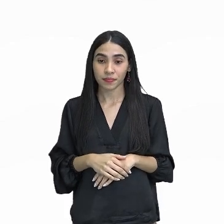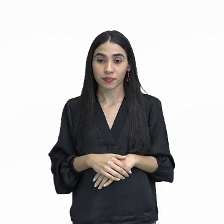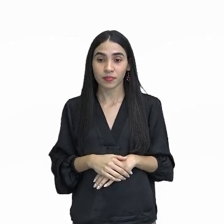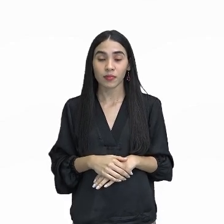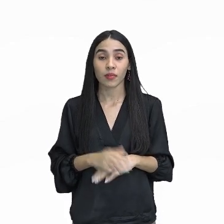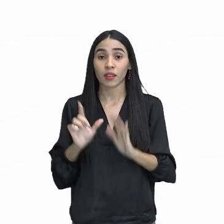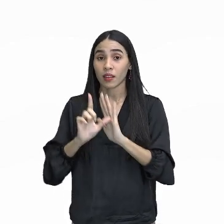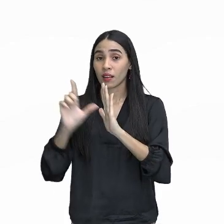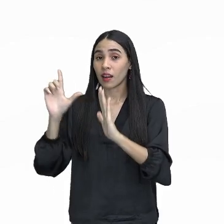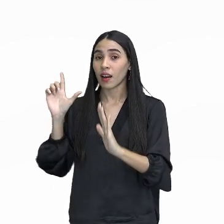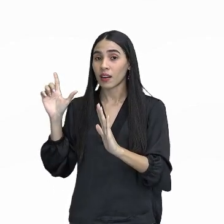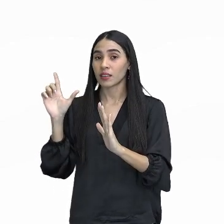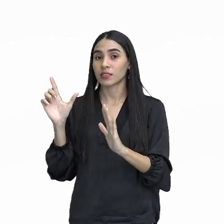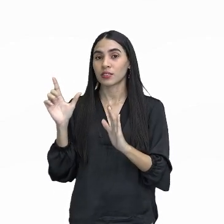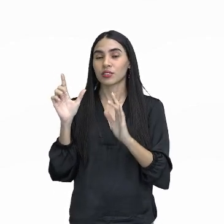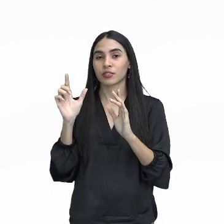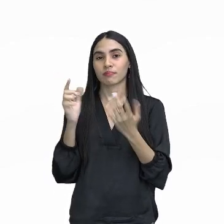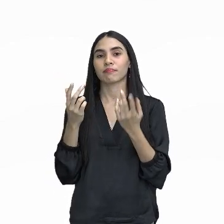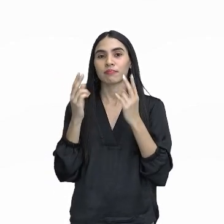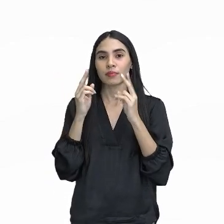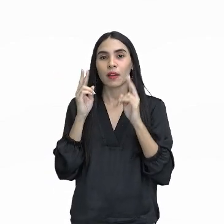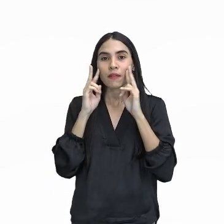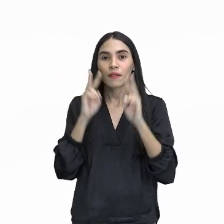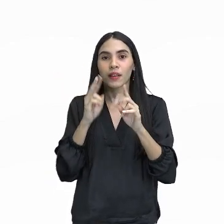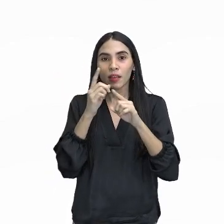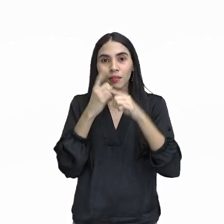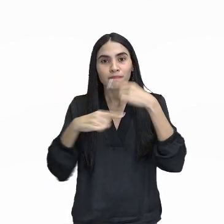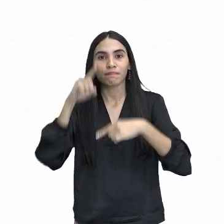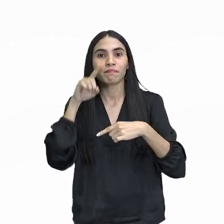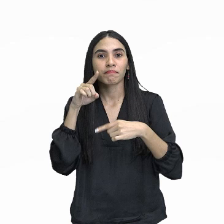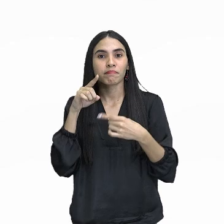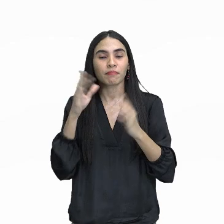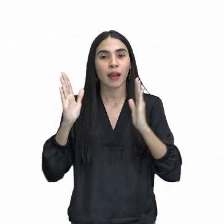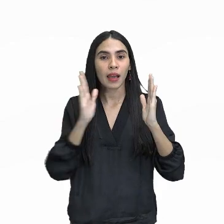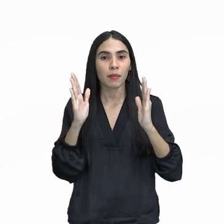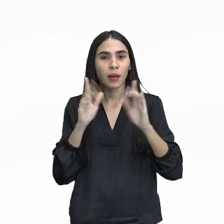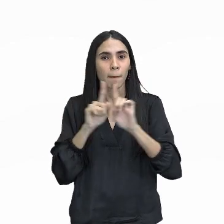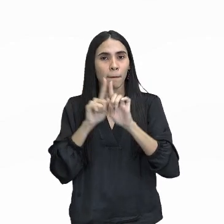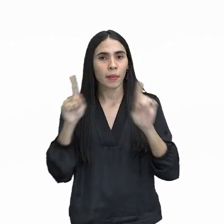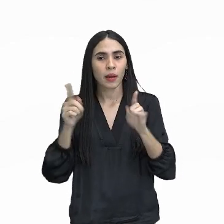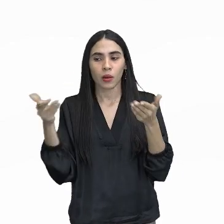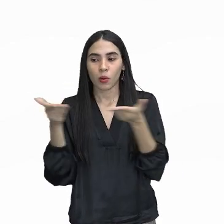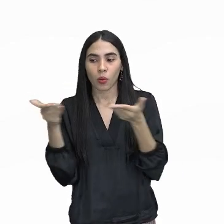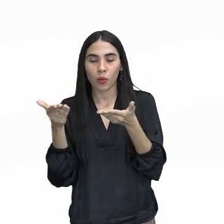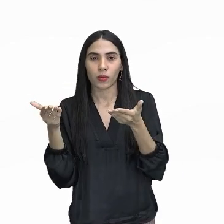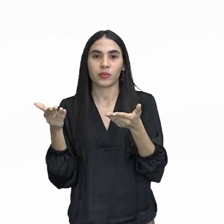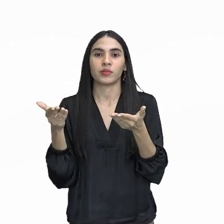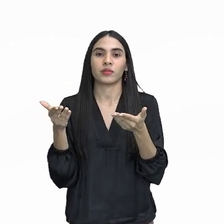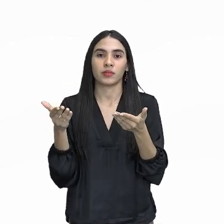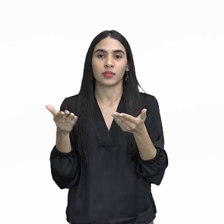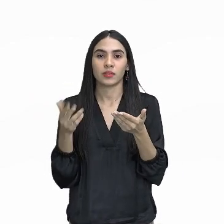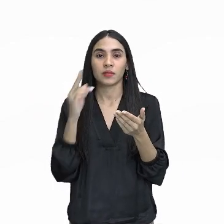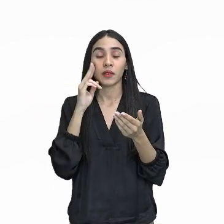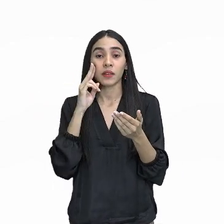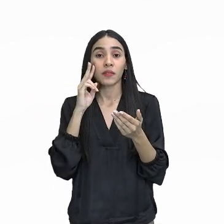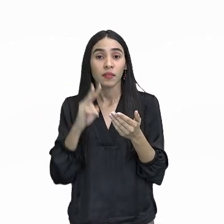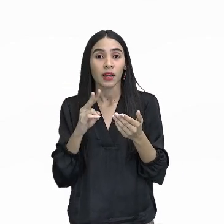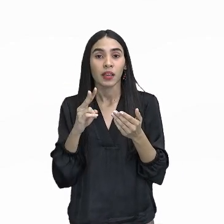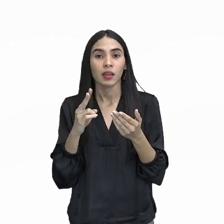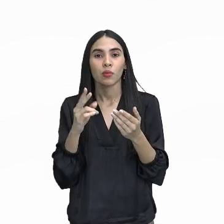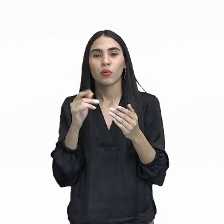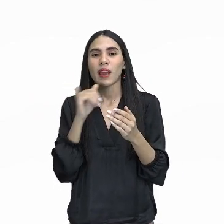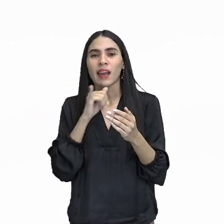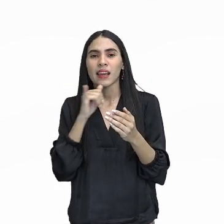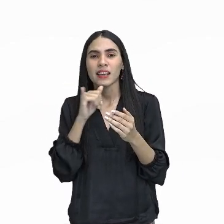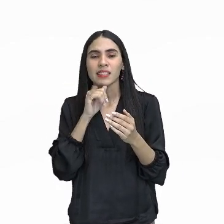que antes era visto como inovador para aquela época, mas hoje em dia muitas vezes é visto como algo